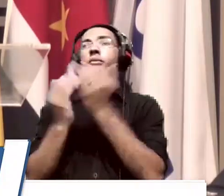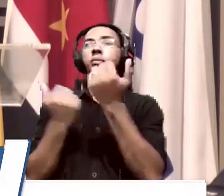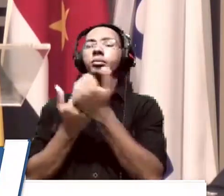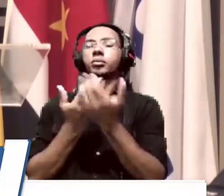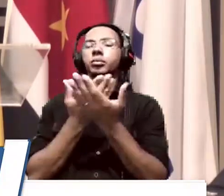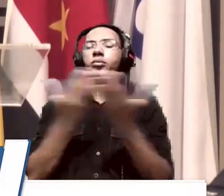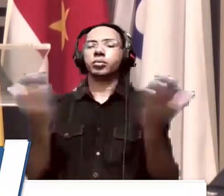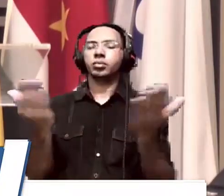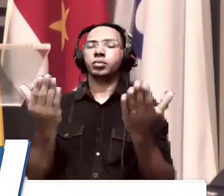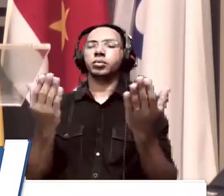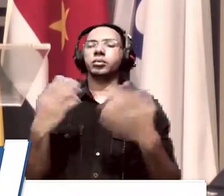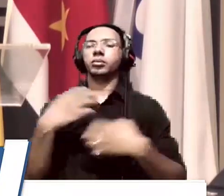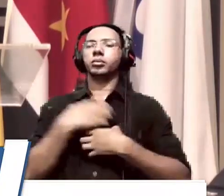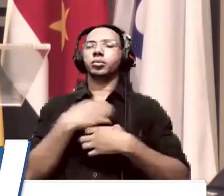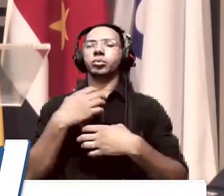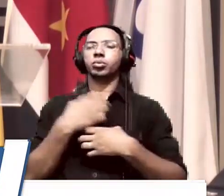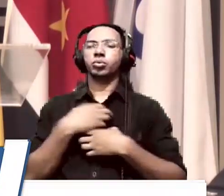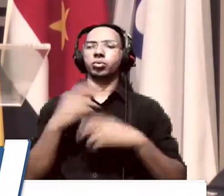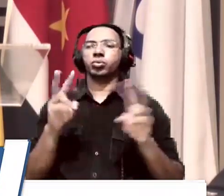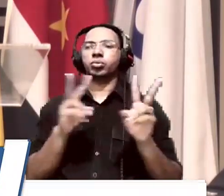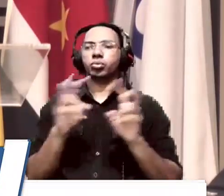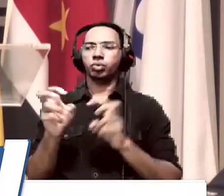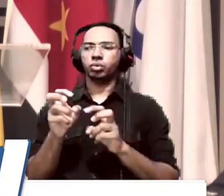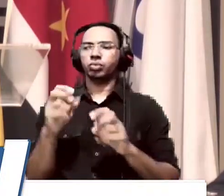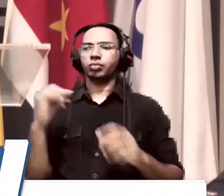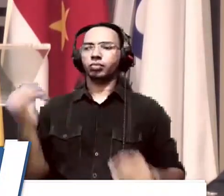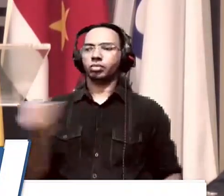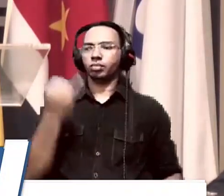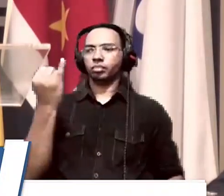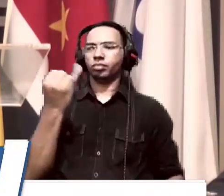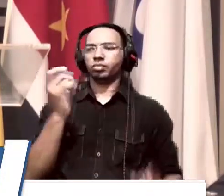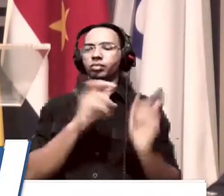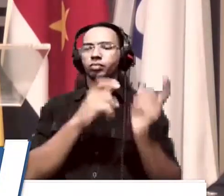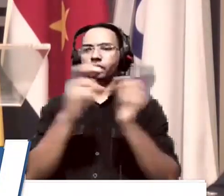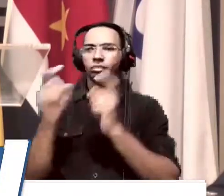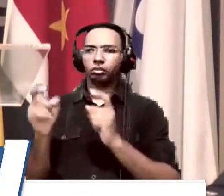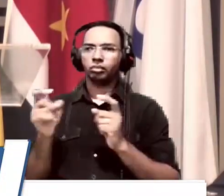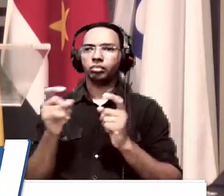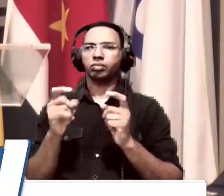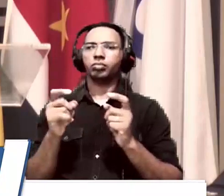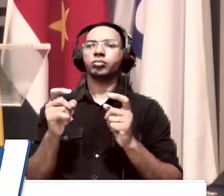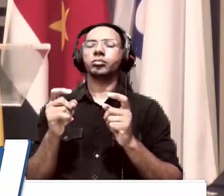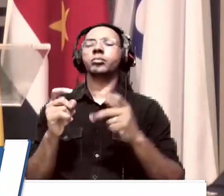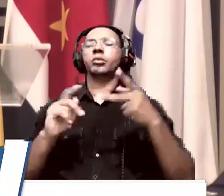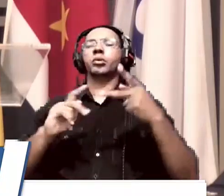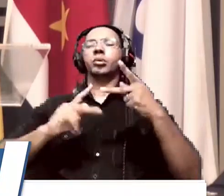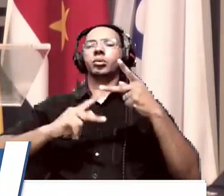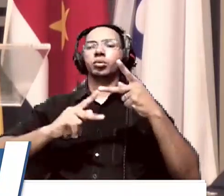se sensibilizar sobre isso e sobre a importância de a gente discutir o passe livre para todos os estudantes na